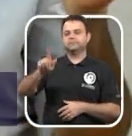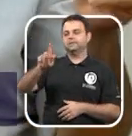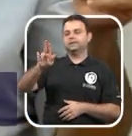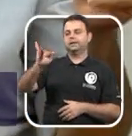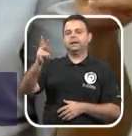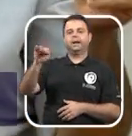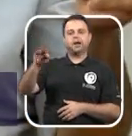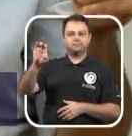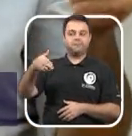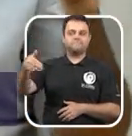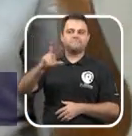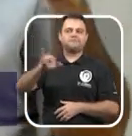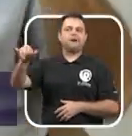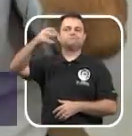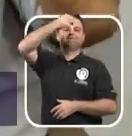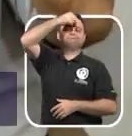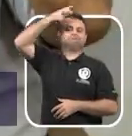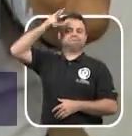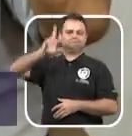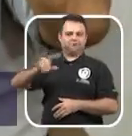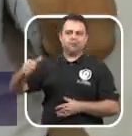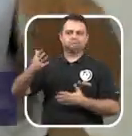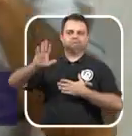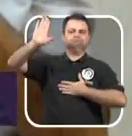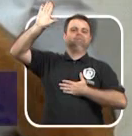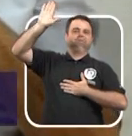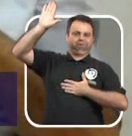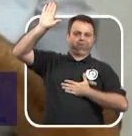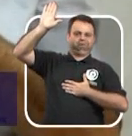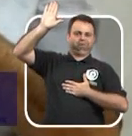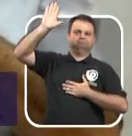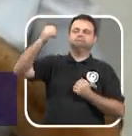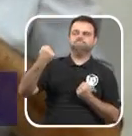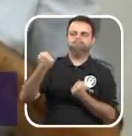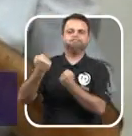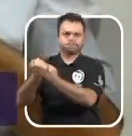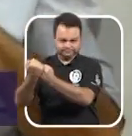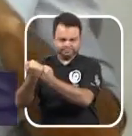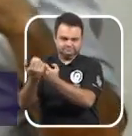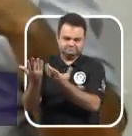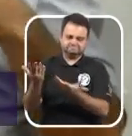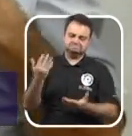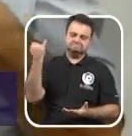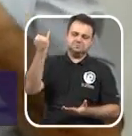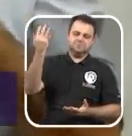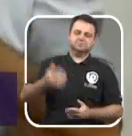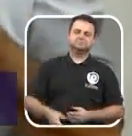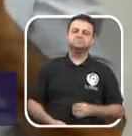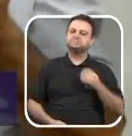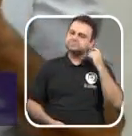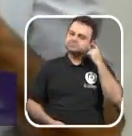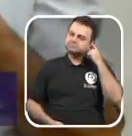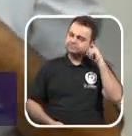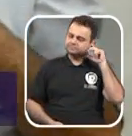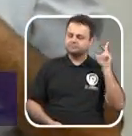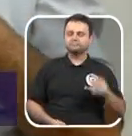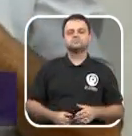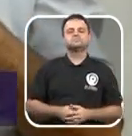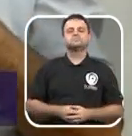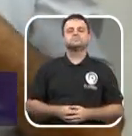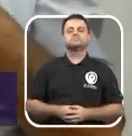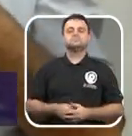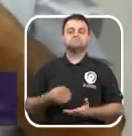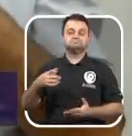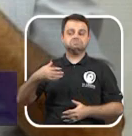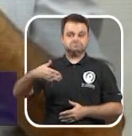anunciou, o Diretório Municipal de São Paulo já anunciou o apoio ao Guilherme. E é muito importante. Sim, a possível eleição do Guilherme